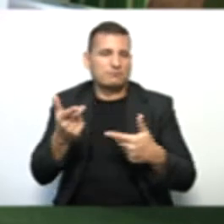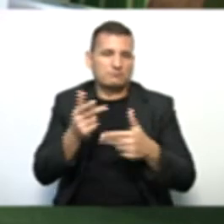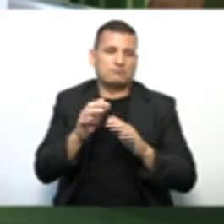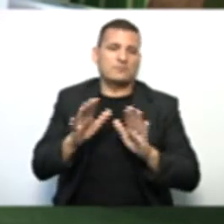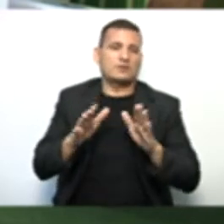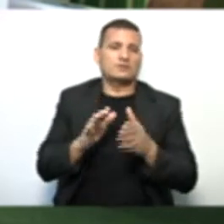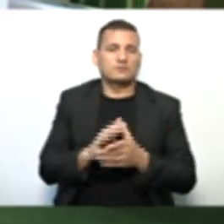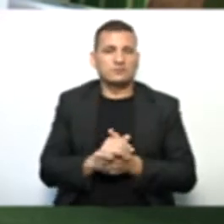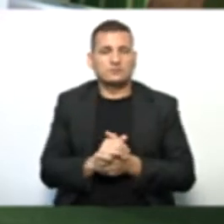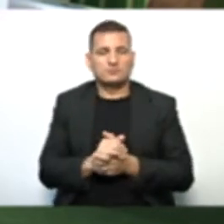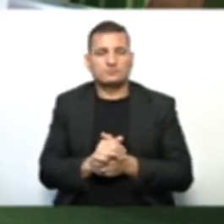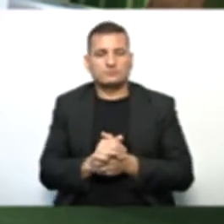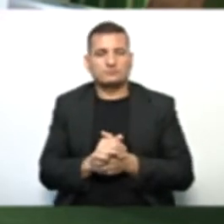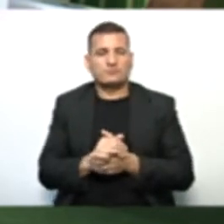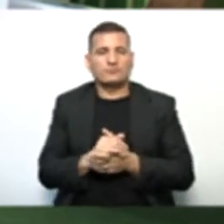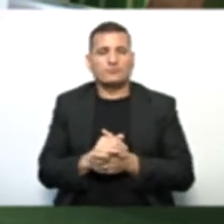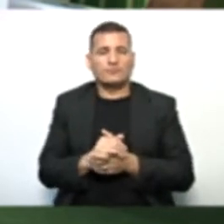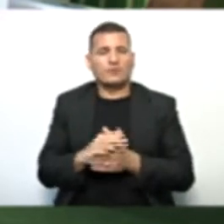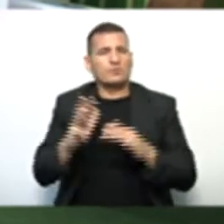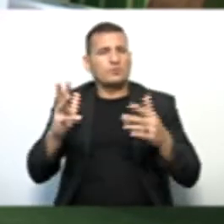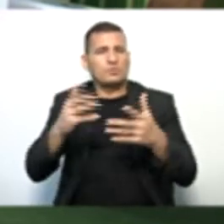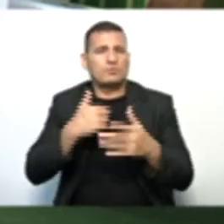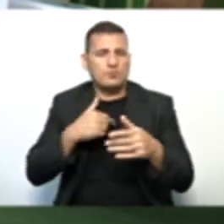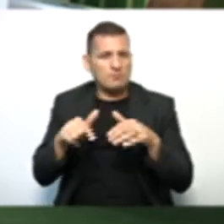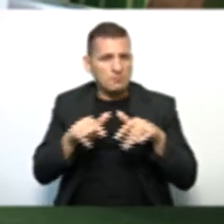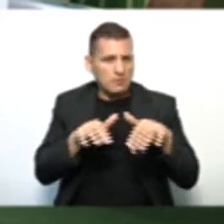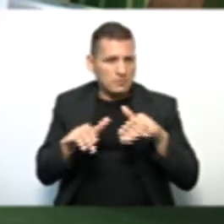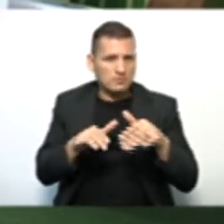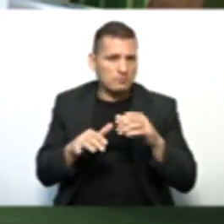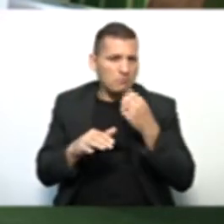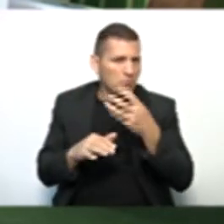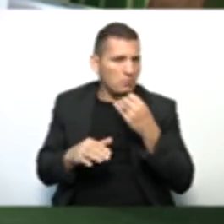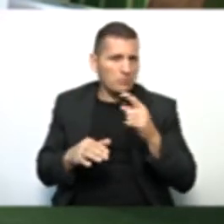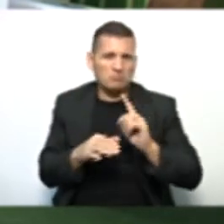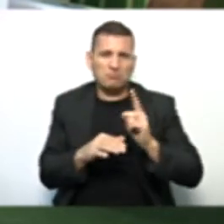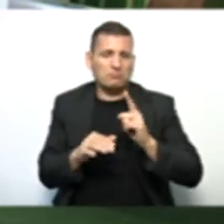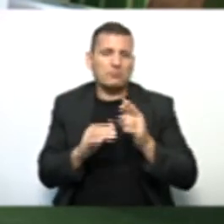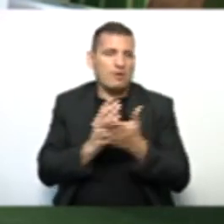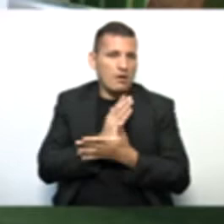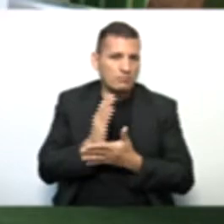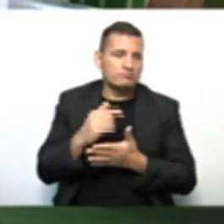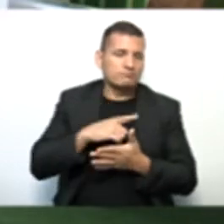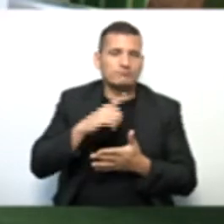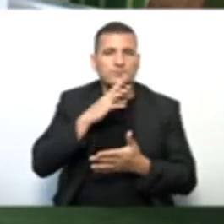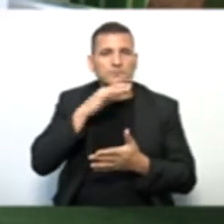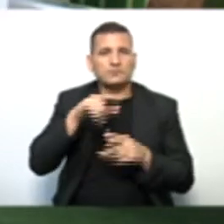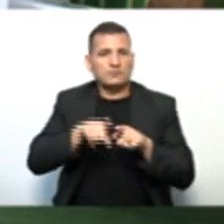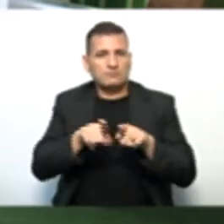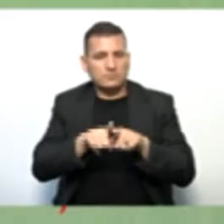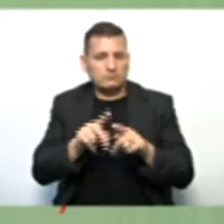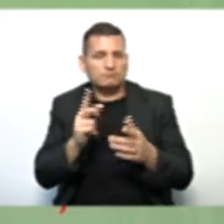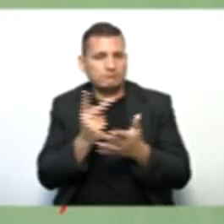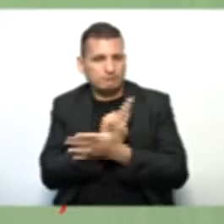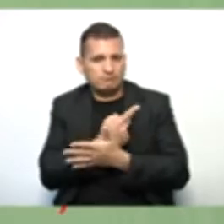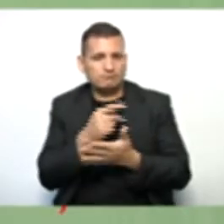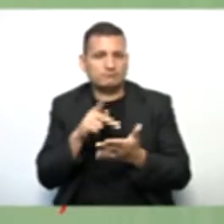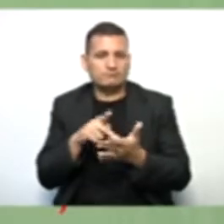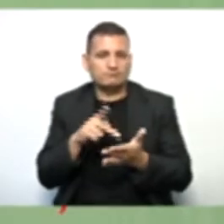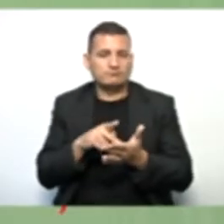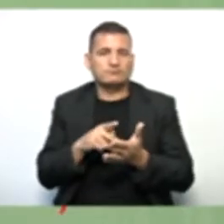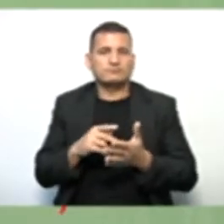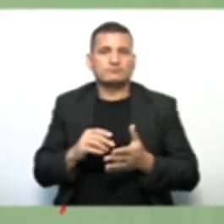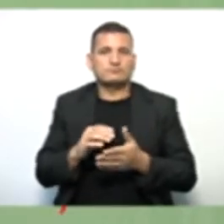nem todas as minhas partes na programação foi boa, tem partes ruins também, sabe? Coisa besta. Mas